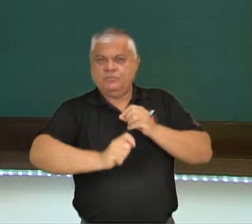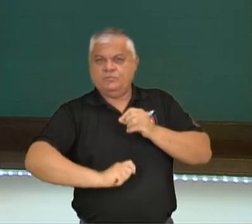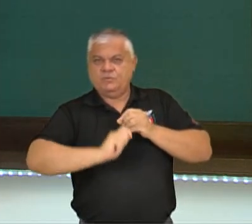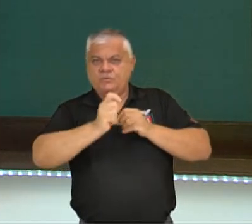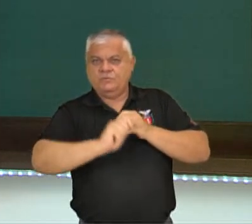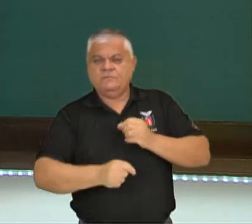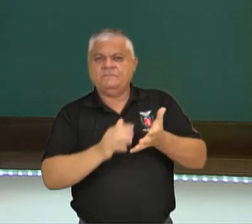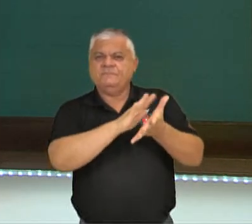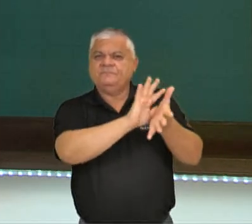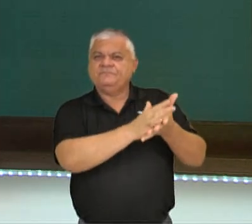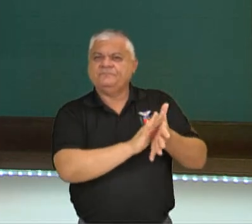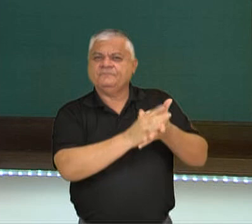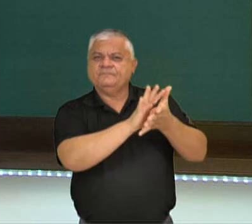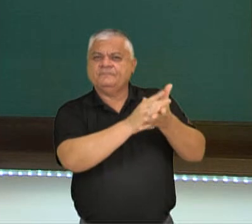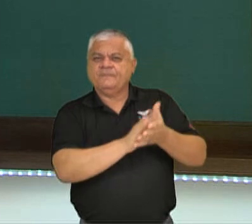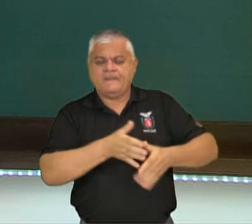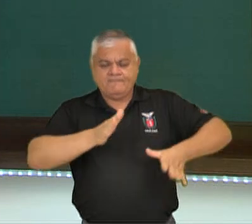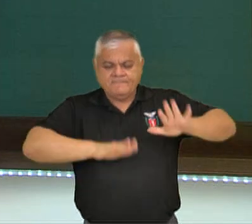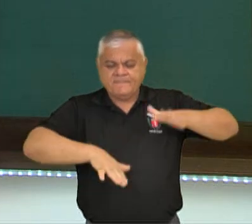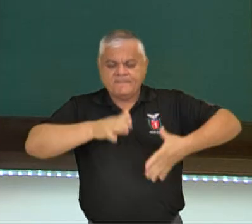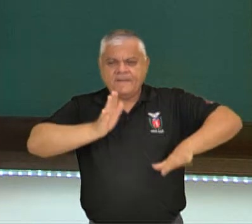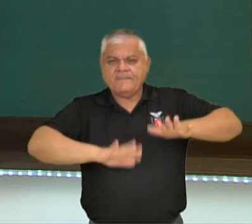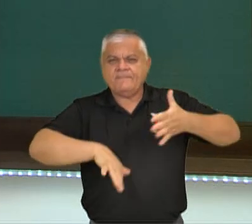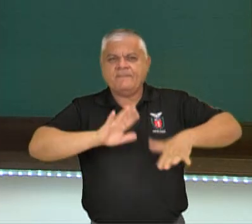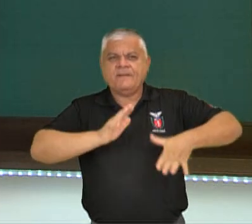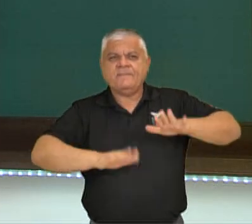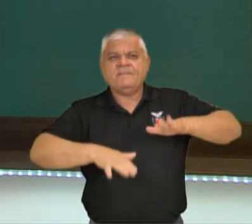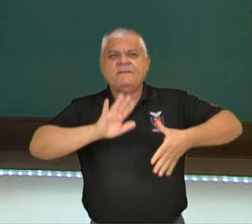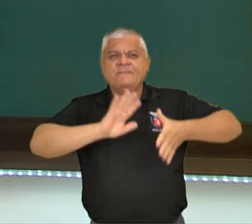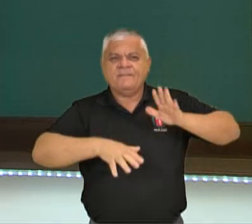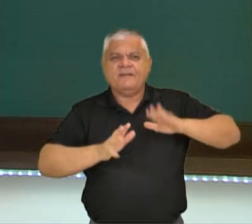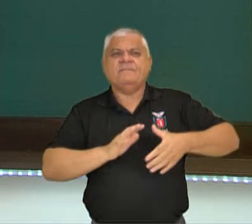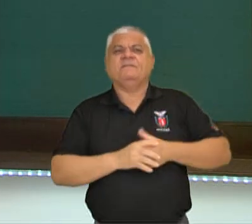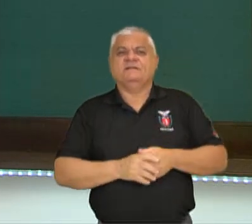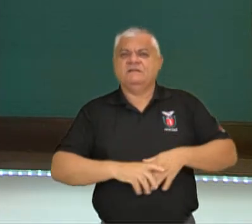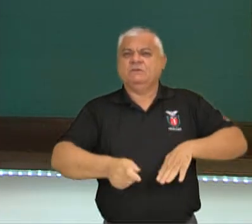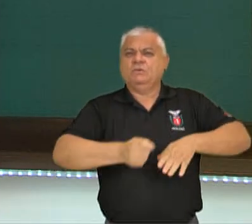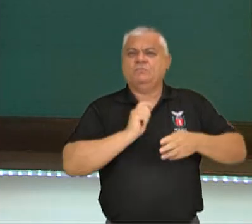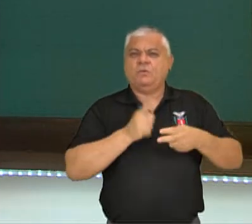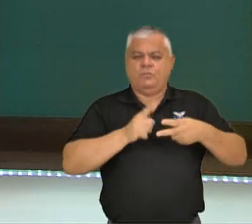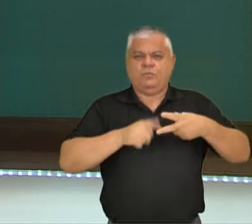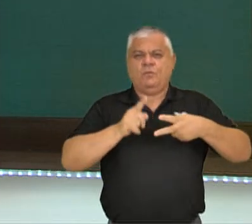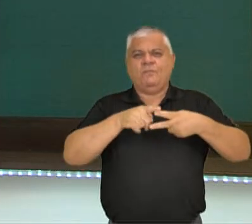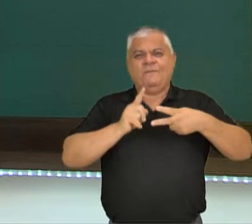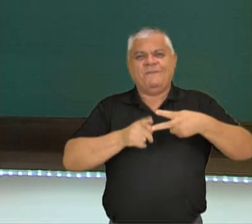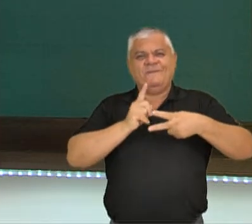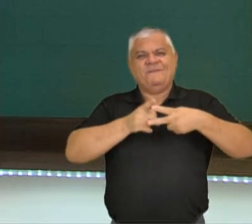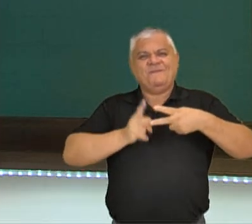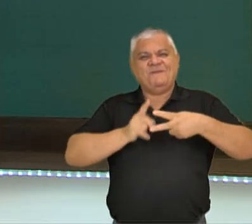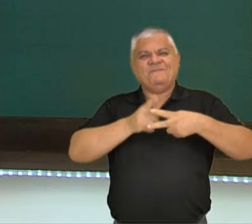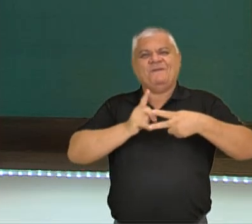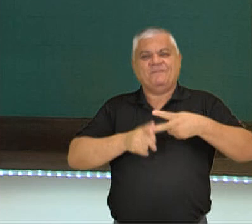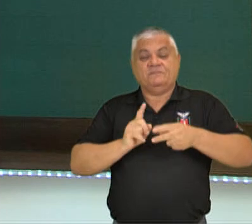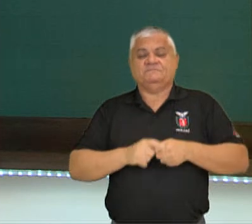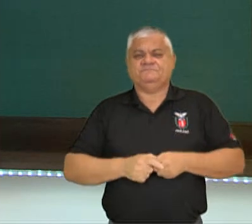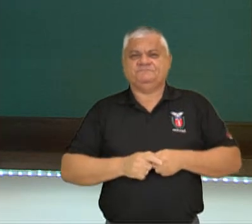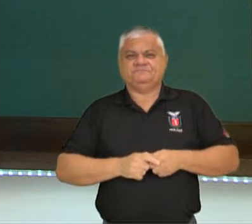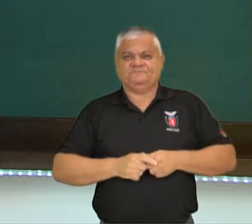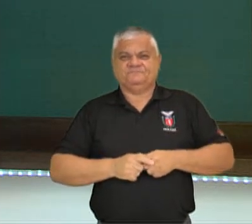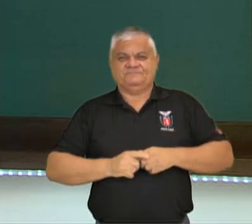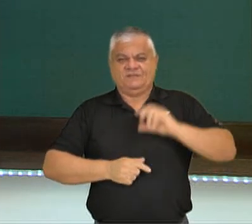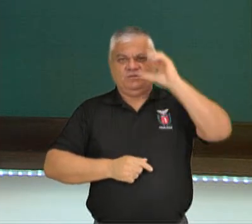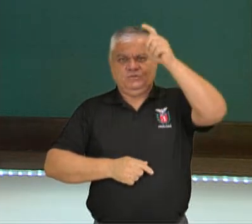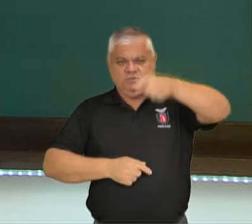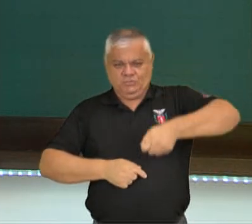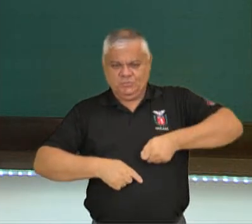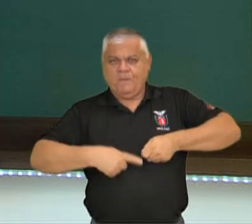o pandeiro, o atabaque, o reco-reco e o agogô. O berimbau já é nosso conhecido, é